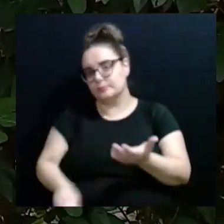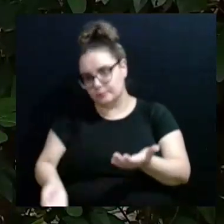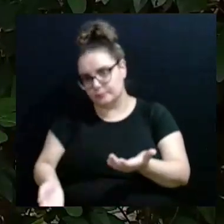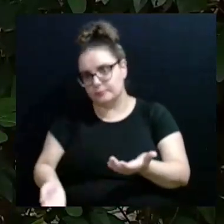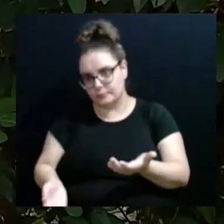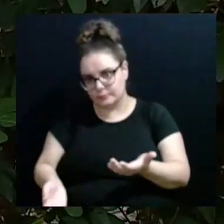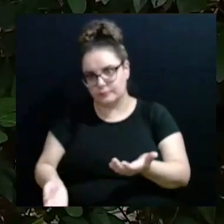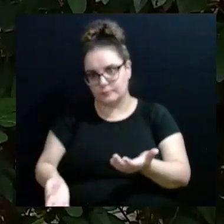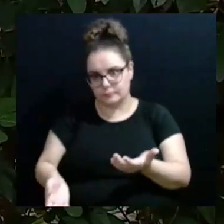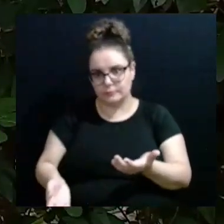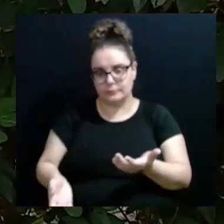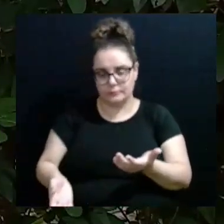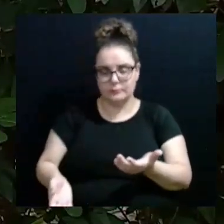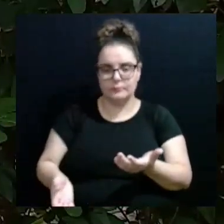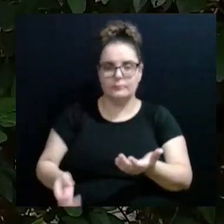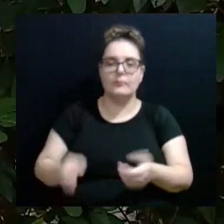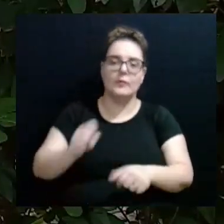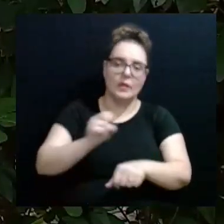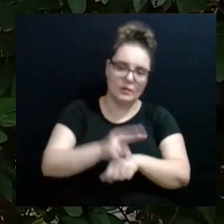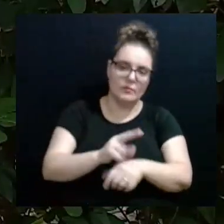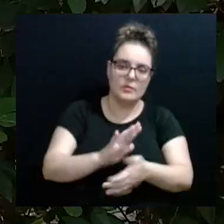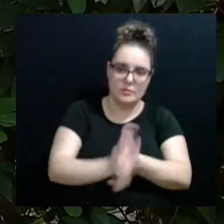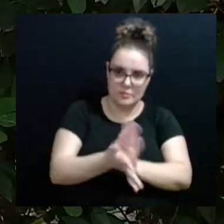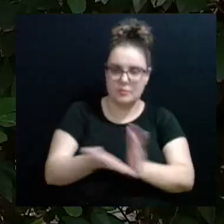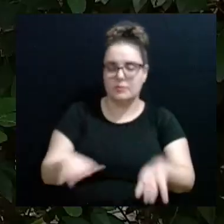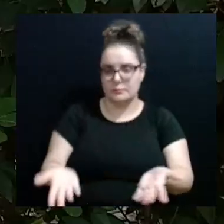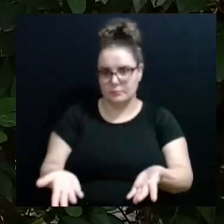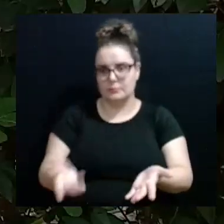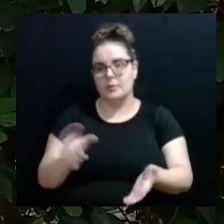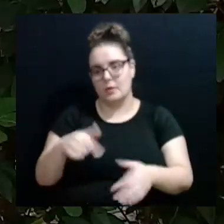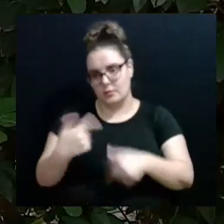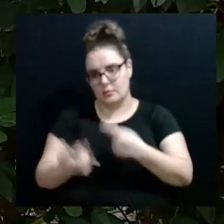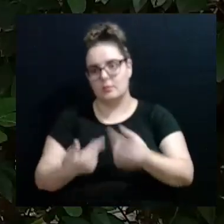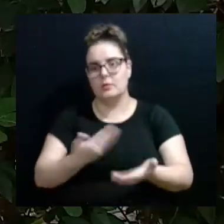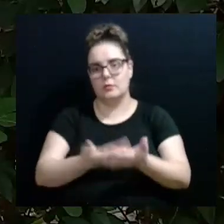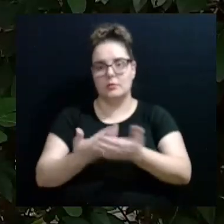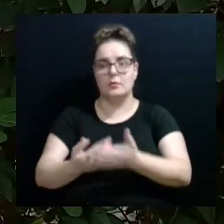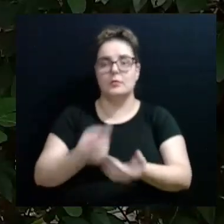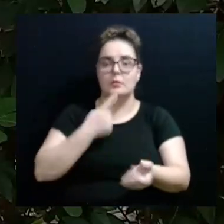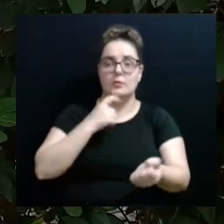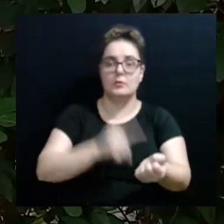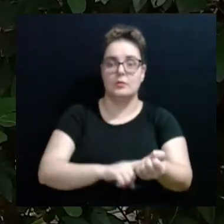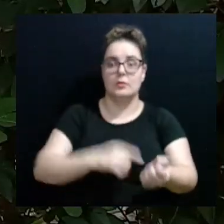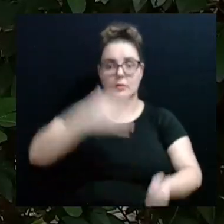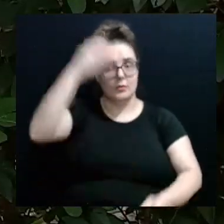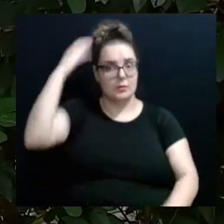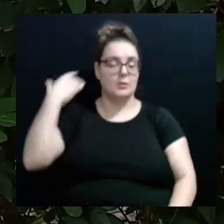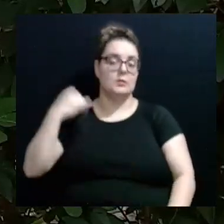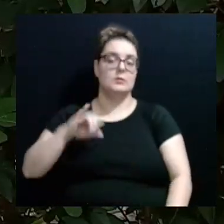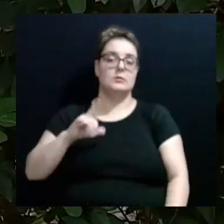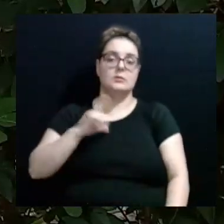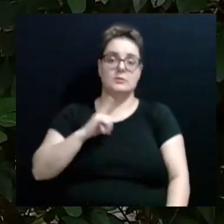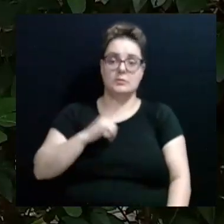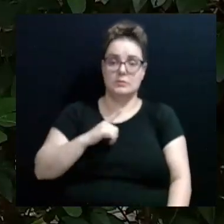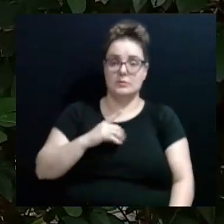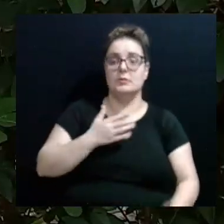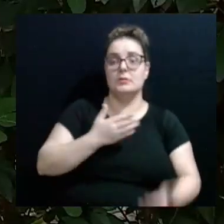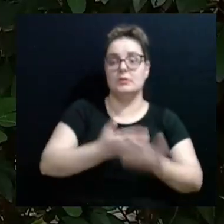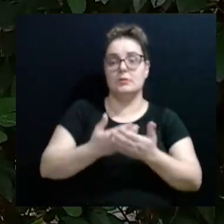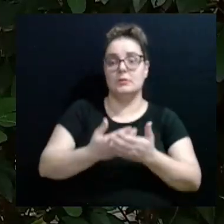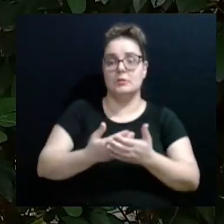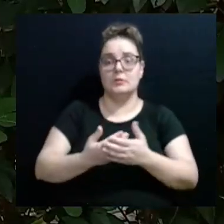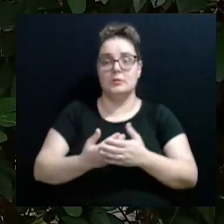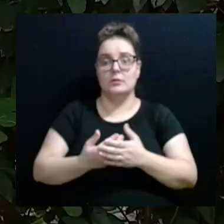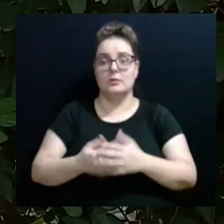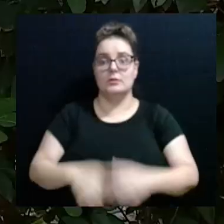Então é outro estudo que é feito também com o sangue dos gambás. Então tem estudos assim, se você pega um sangue de um